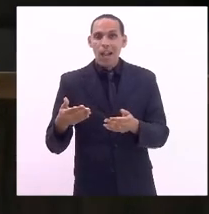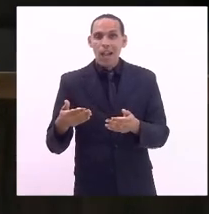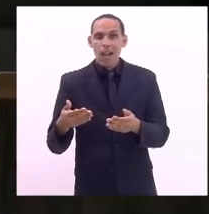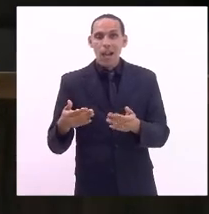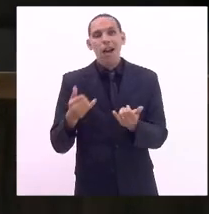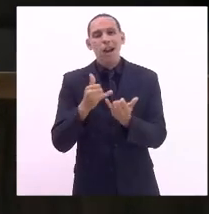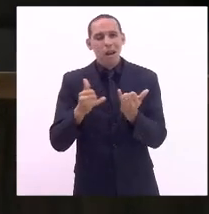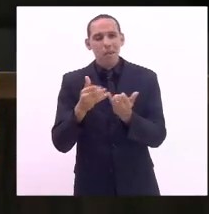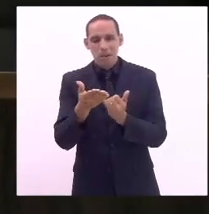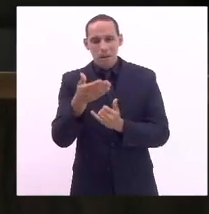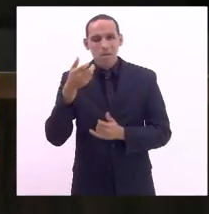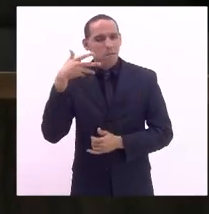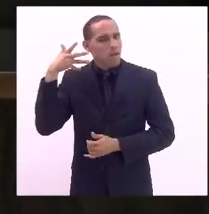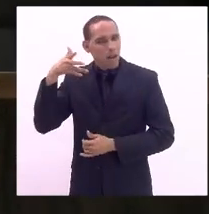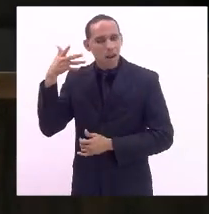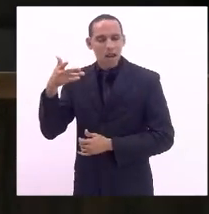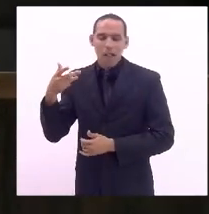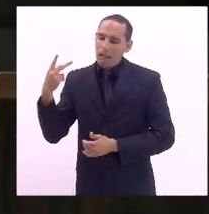aí a fala dele.